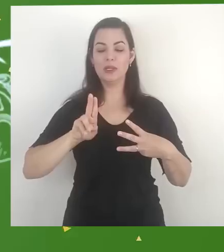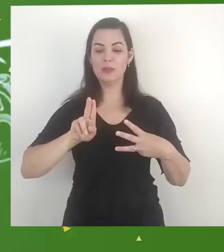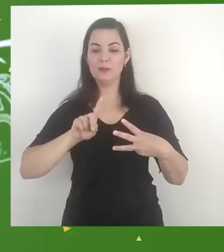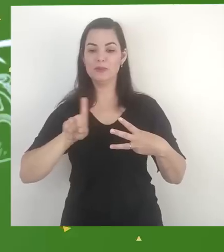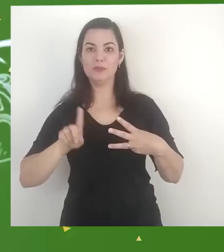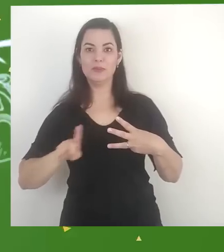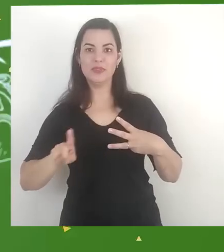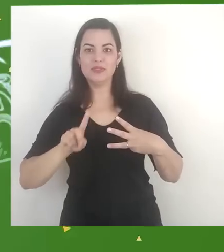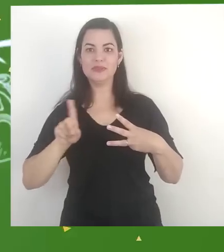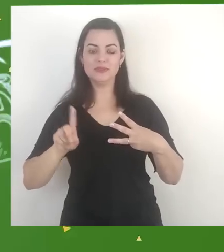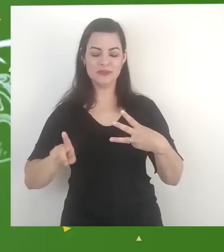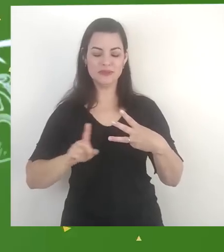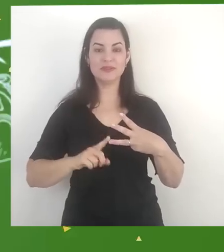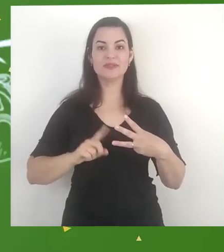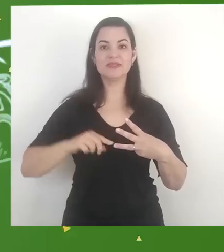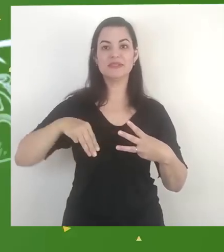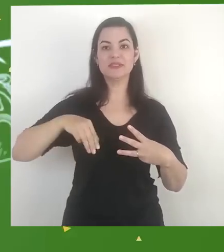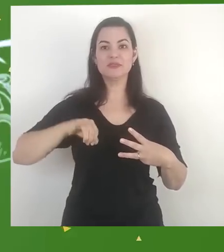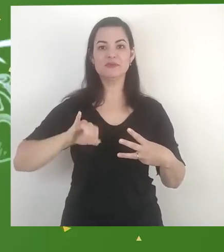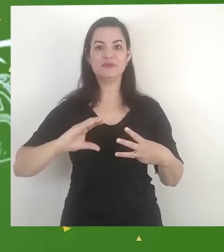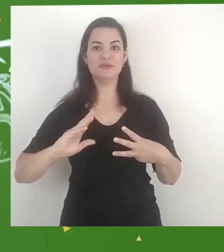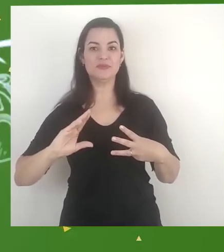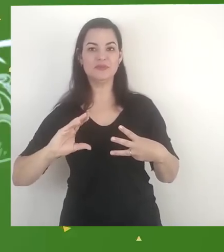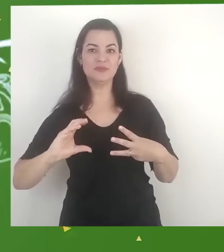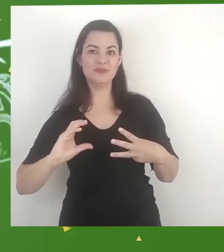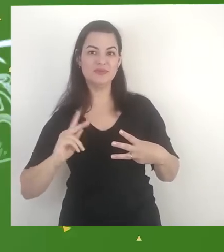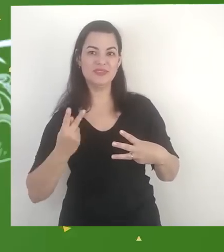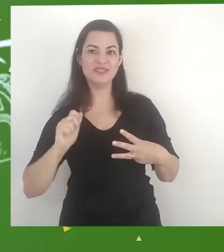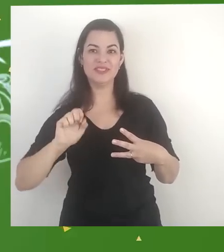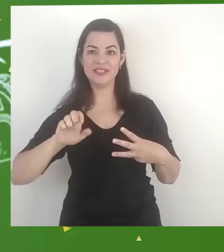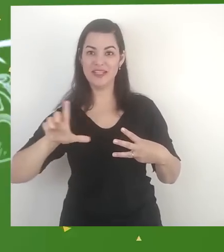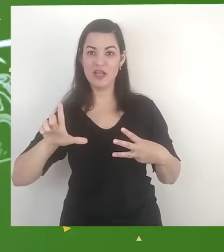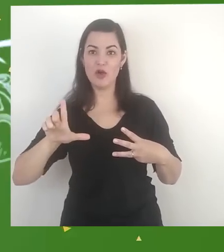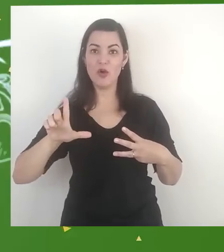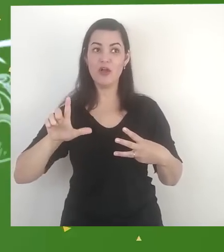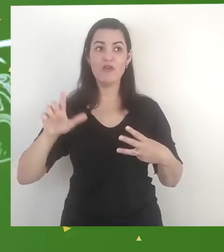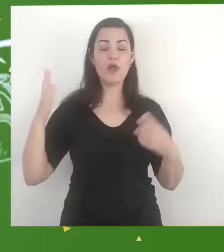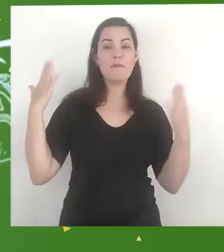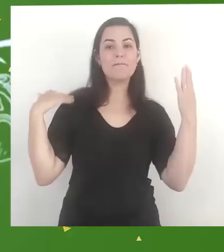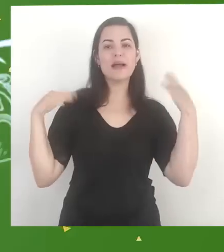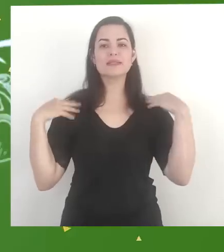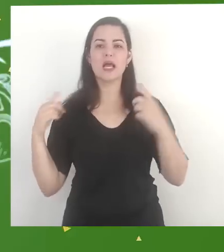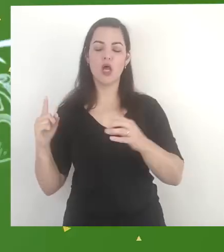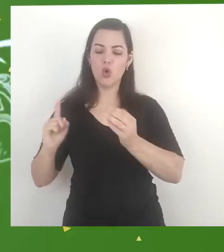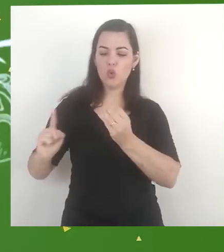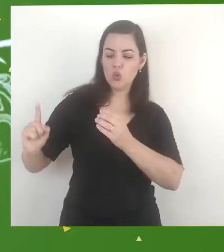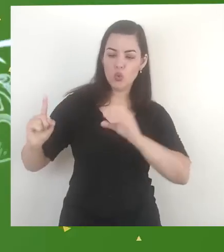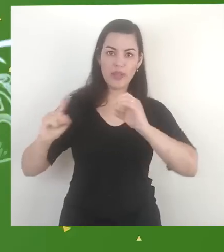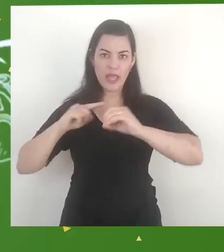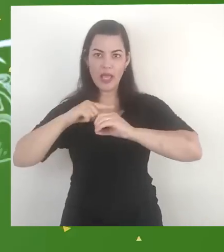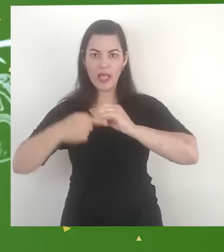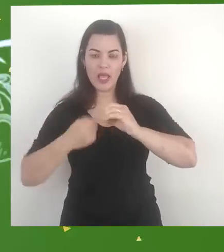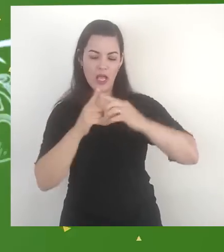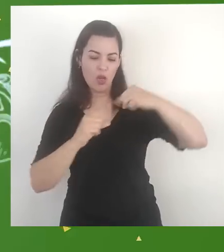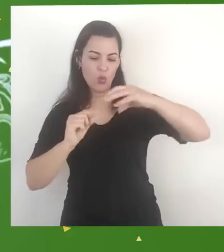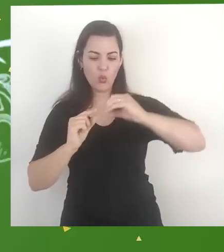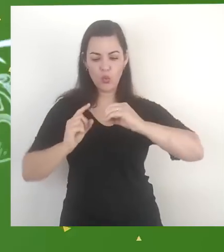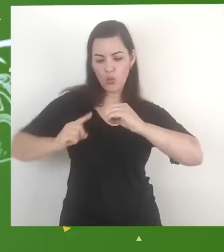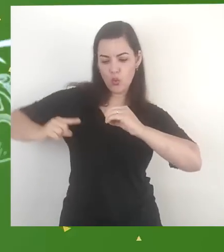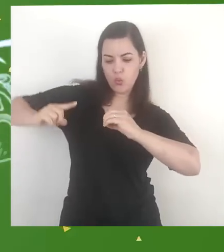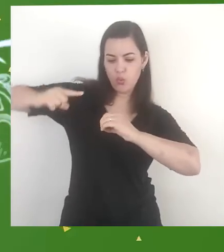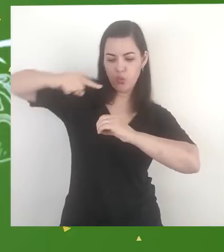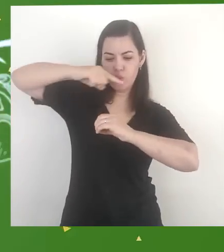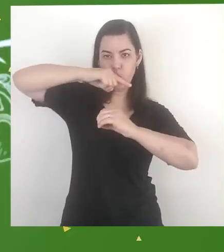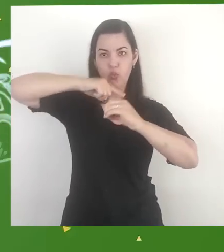apenas uma viagem passeando lá pelo entorno para ver como era a Lua, não. Os tripulantes